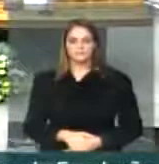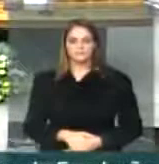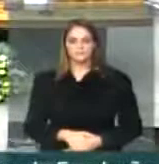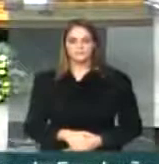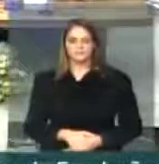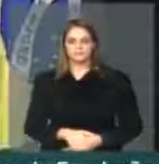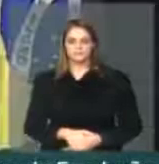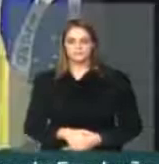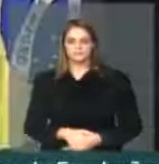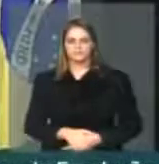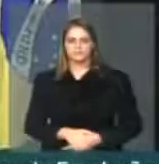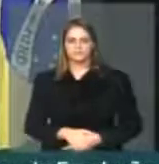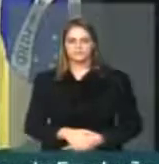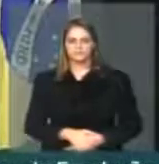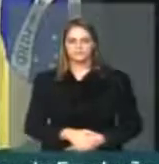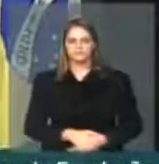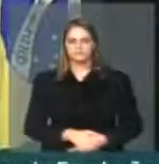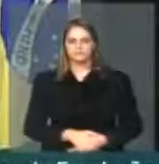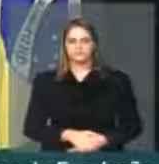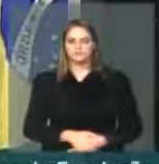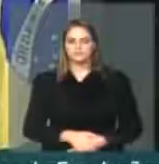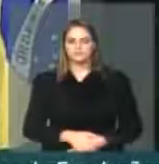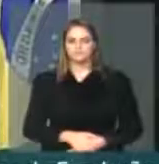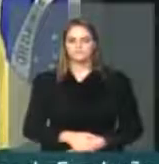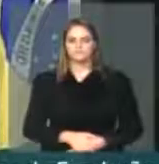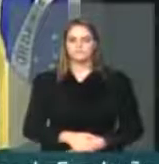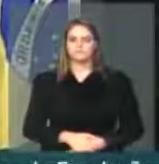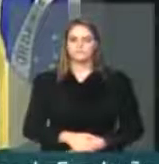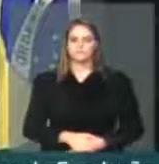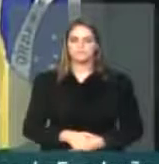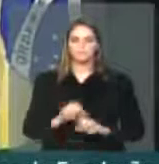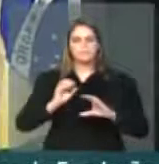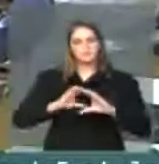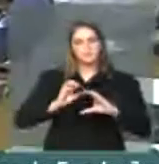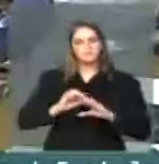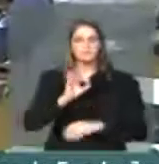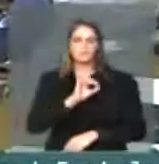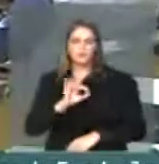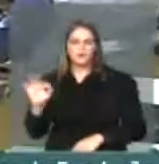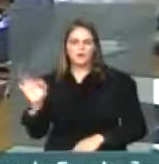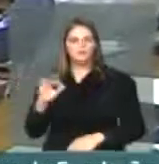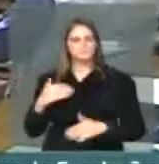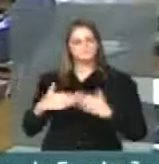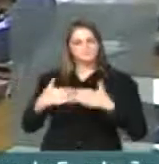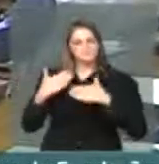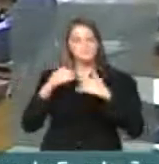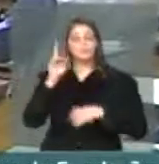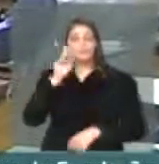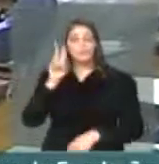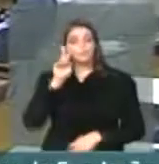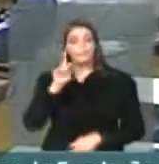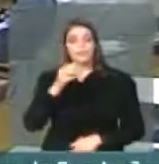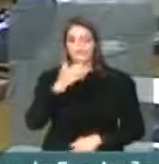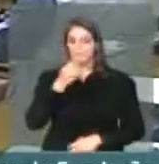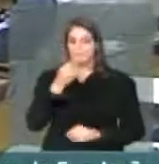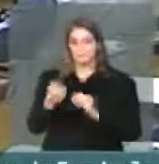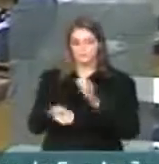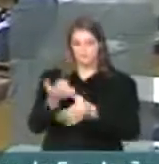se tornasse uma das maiores e melhores redes de televisão do mundo, precisamos nos lembrar que o Roberto Marinho, o